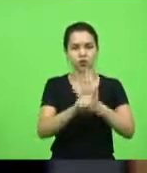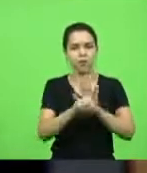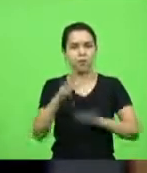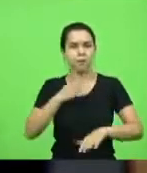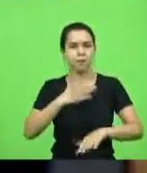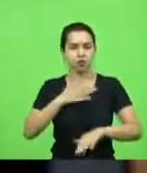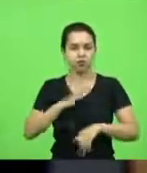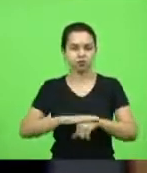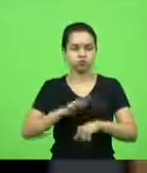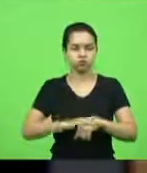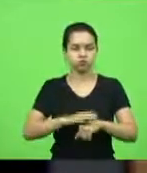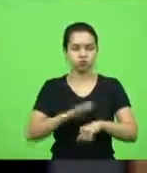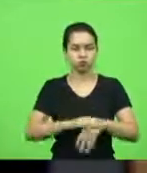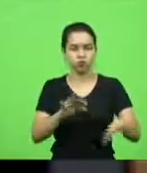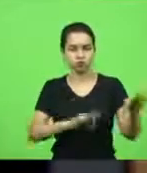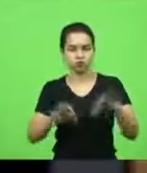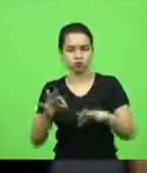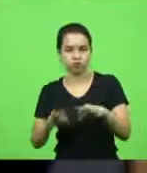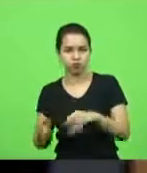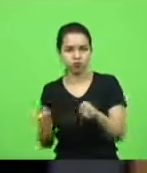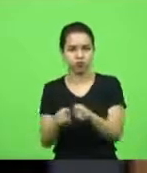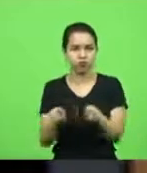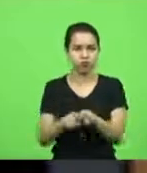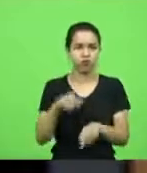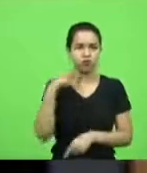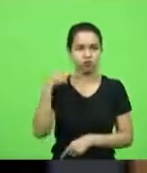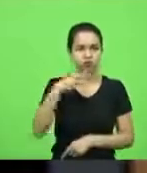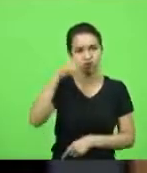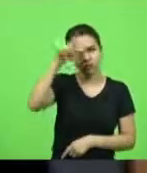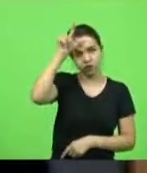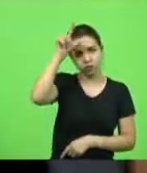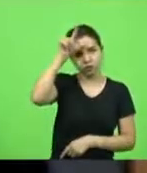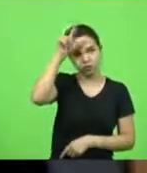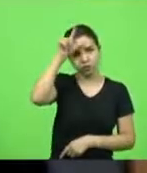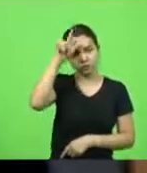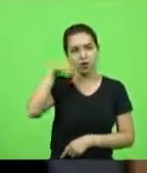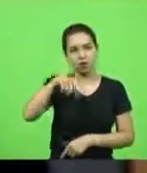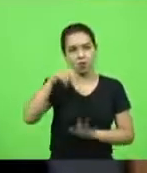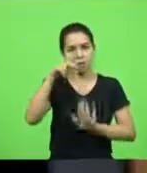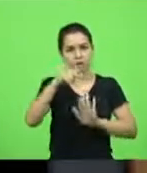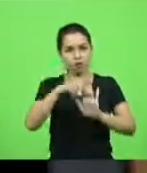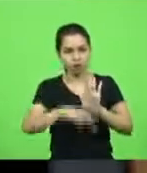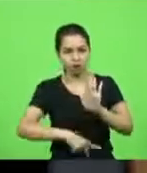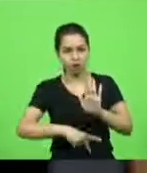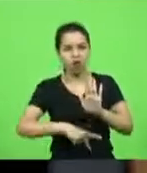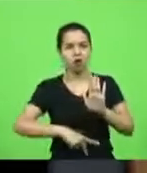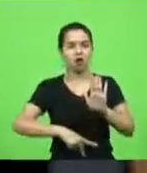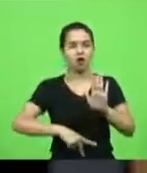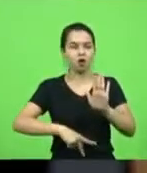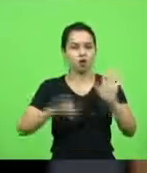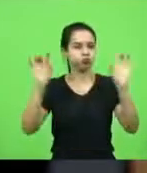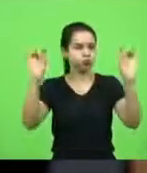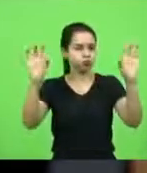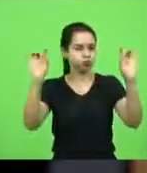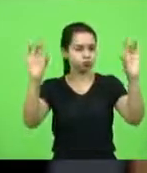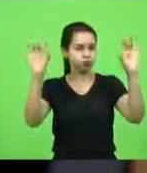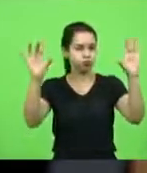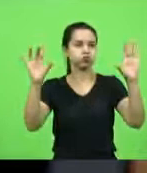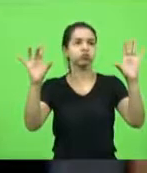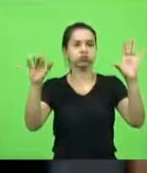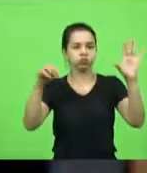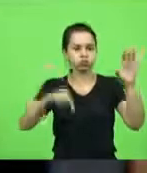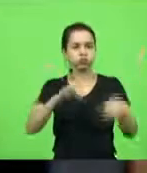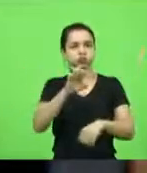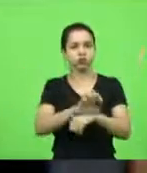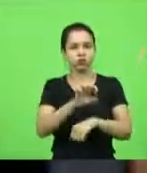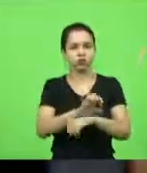autoria e do deputado Sargento Lima um projeto de grande magnitude para o Estado de Santa